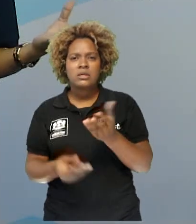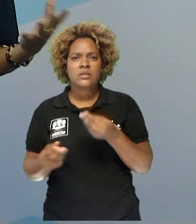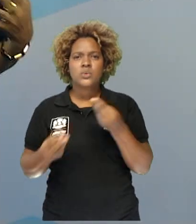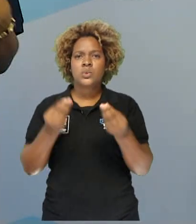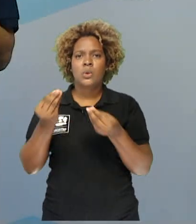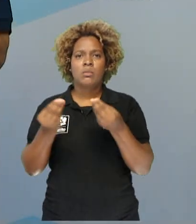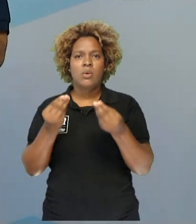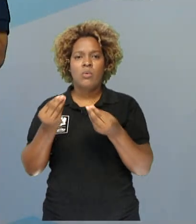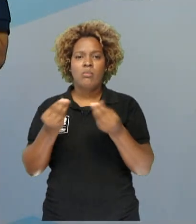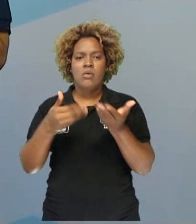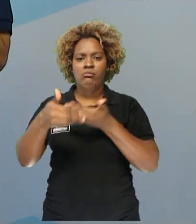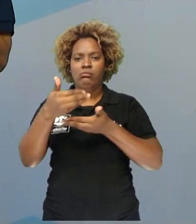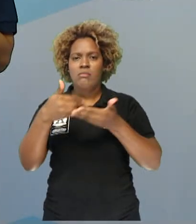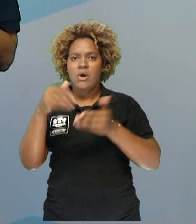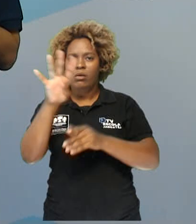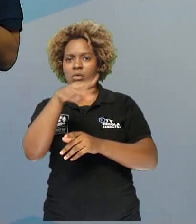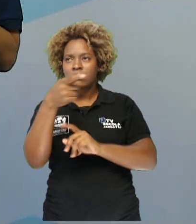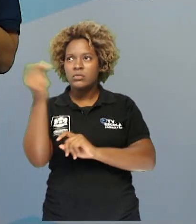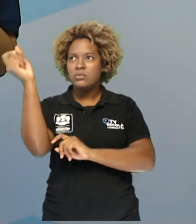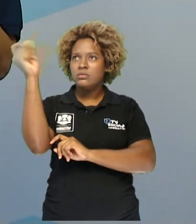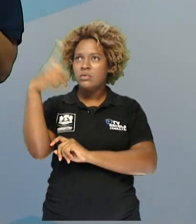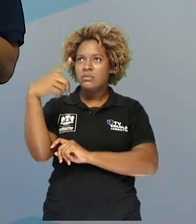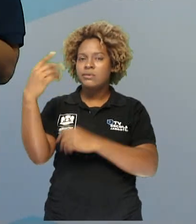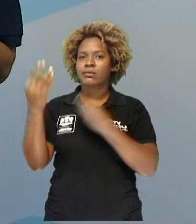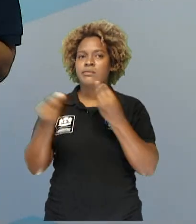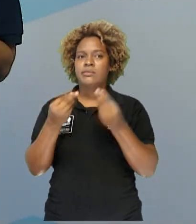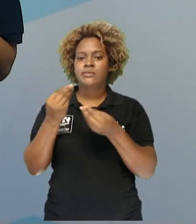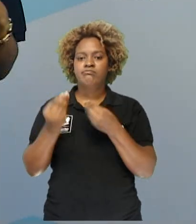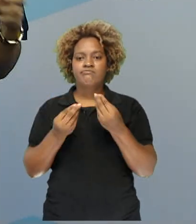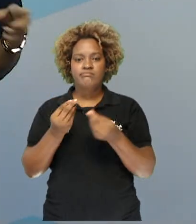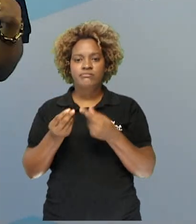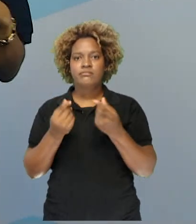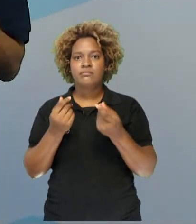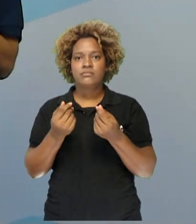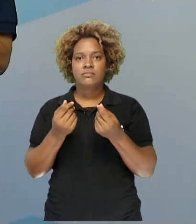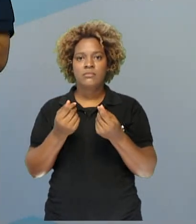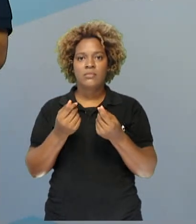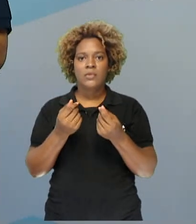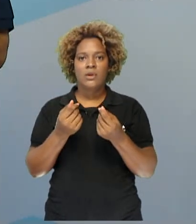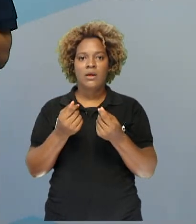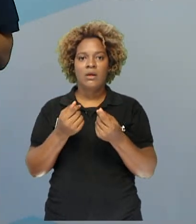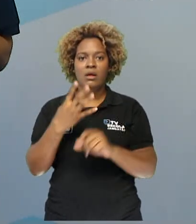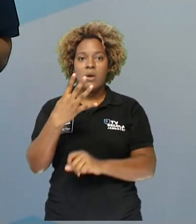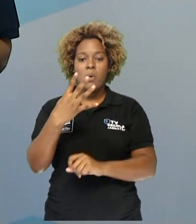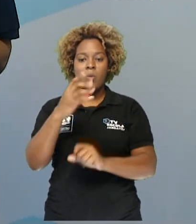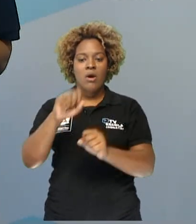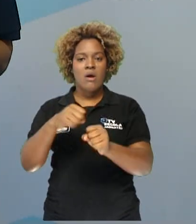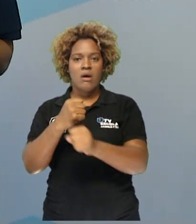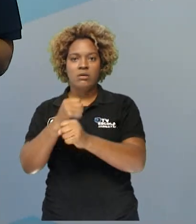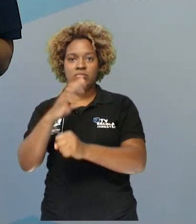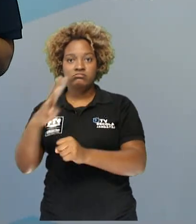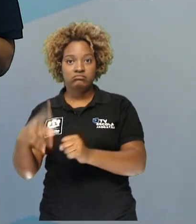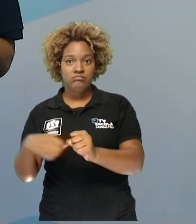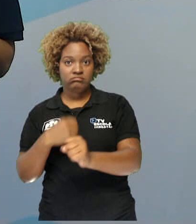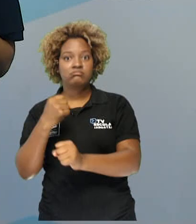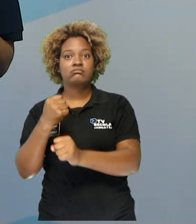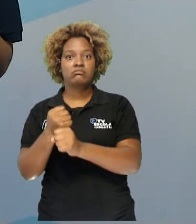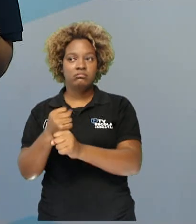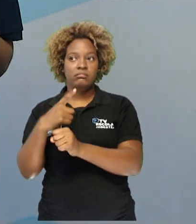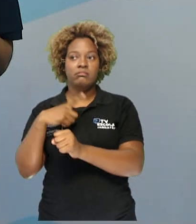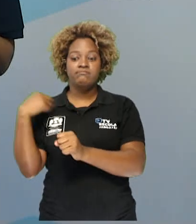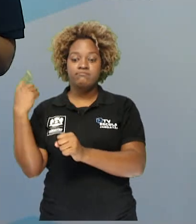em relação ao calendário solar faz com que de 4 em 4 anos nós temos